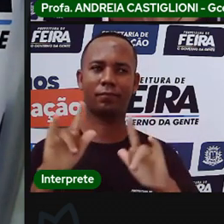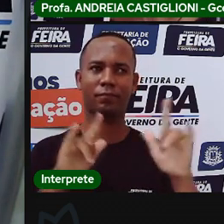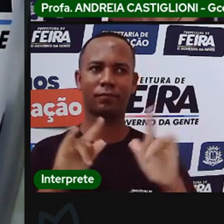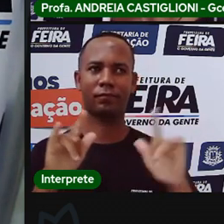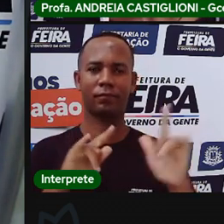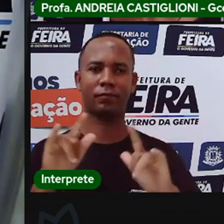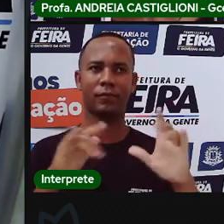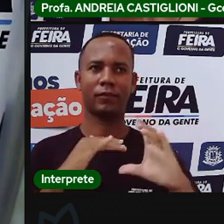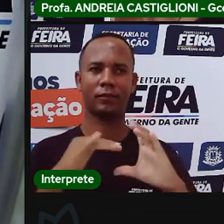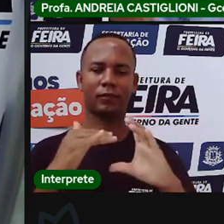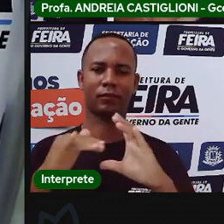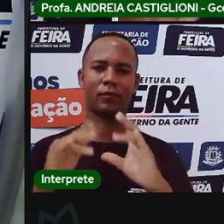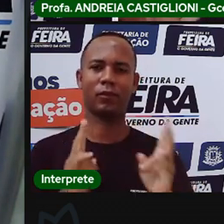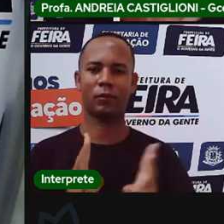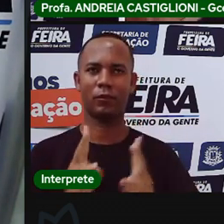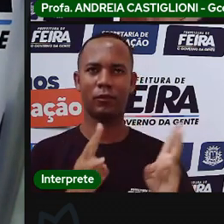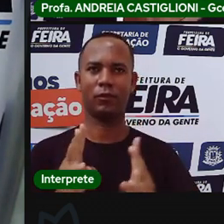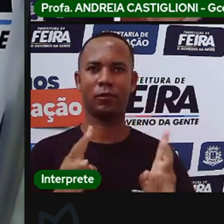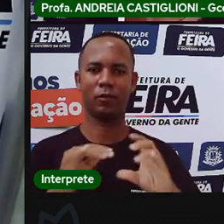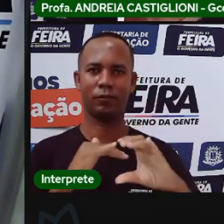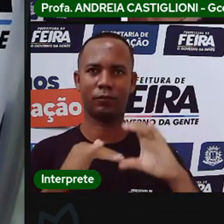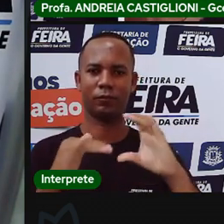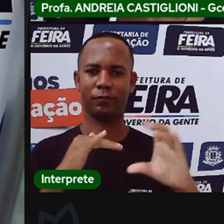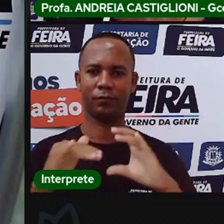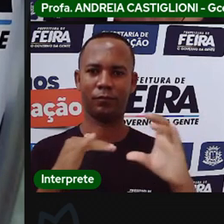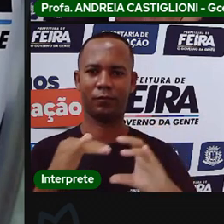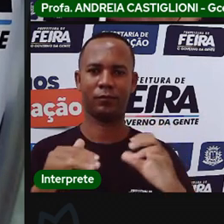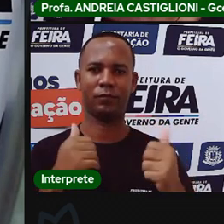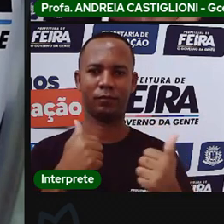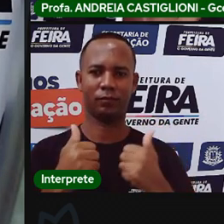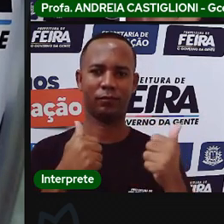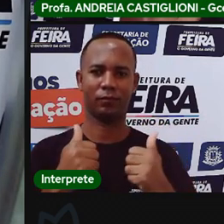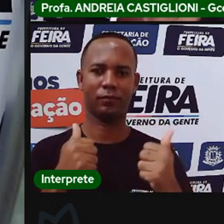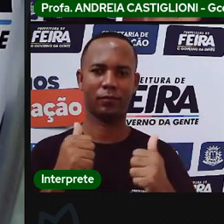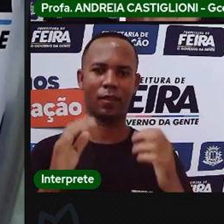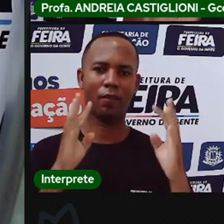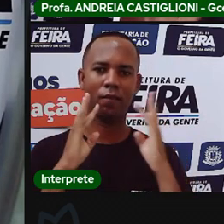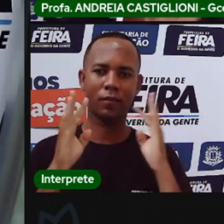aí. Continuem compartilhando o Instagram de vocês.